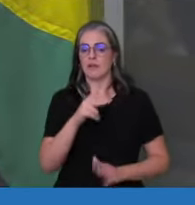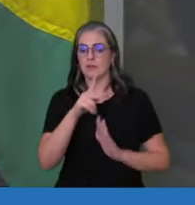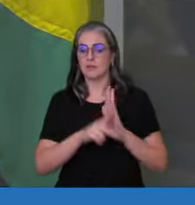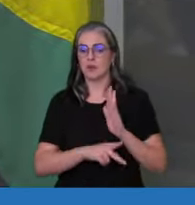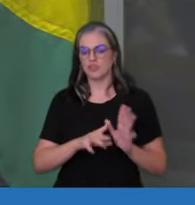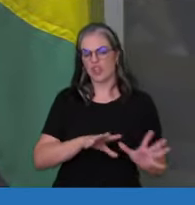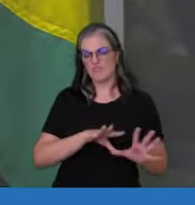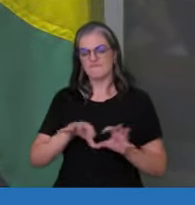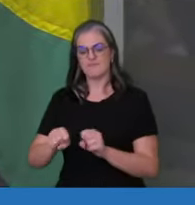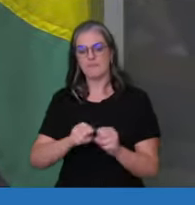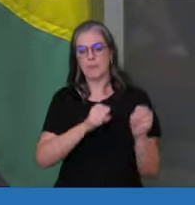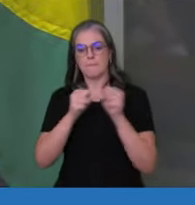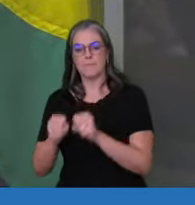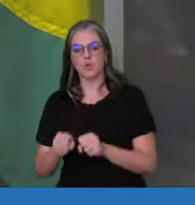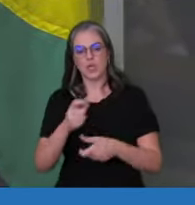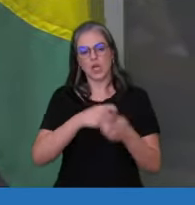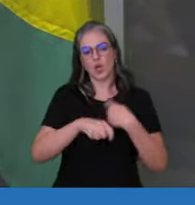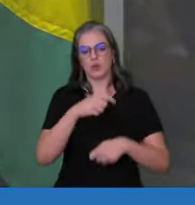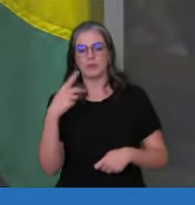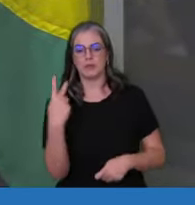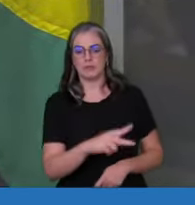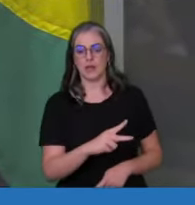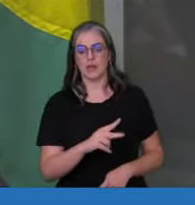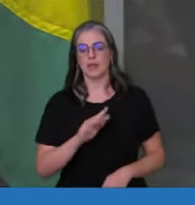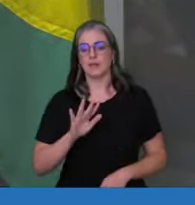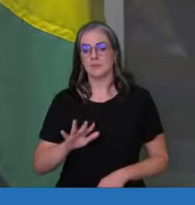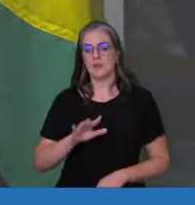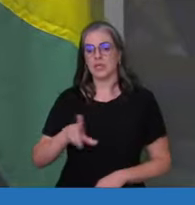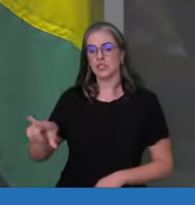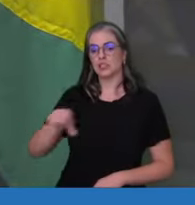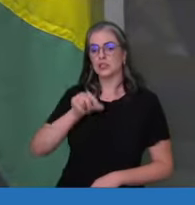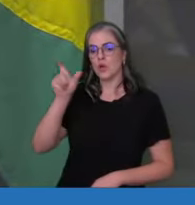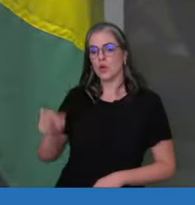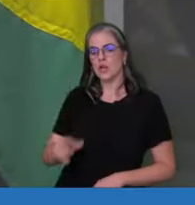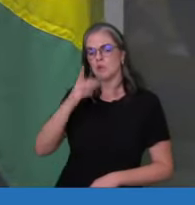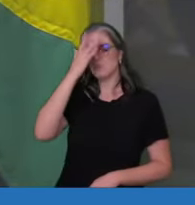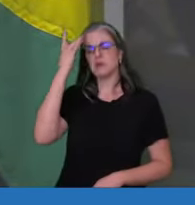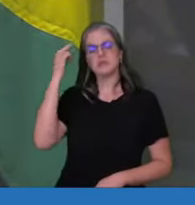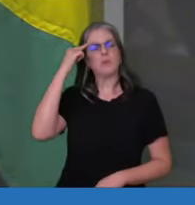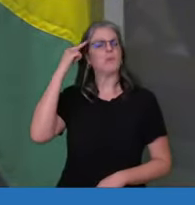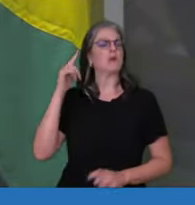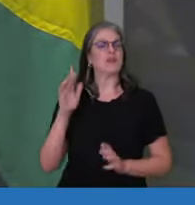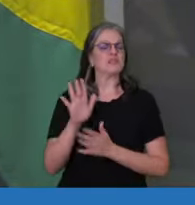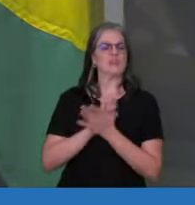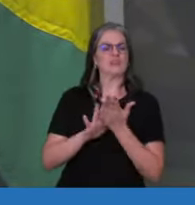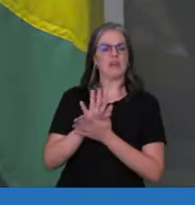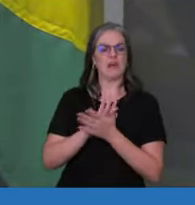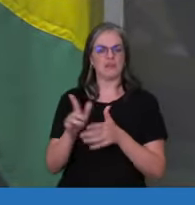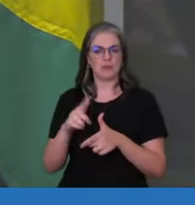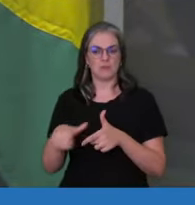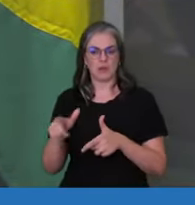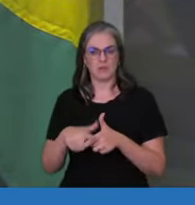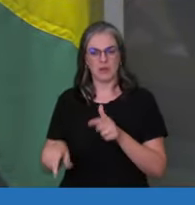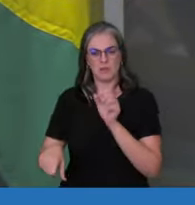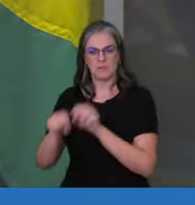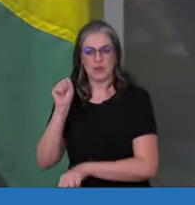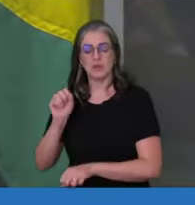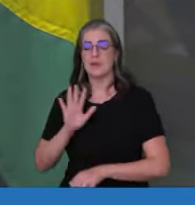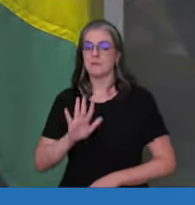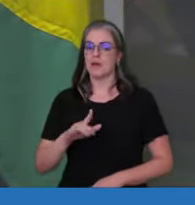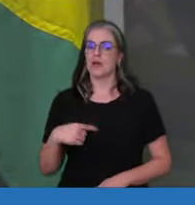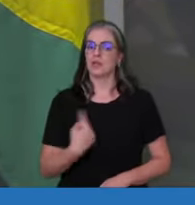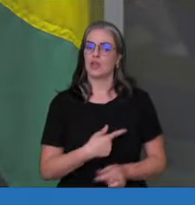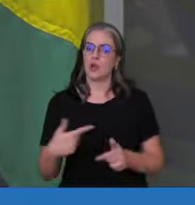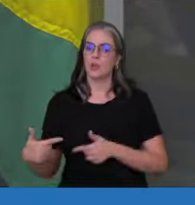e econômicos deles e escolheram um corpo matável, achando que não haveria reação. Nossa reação foi a